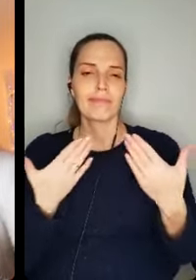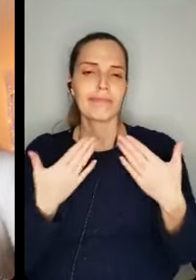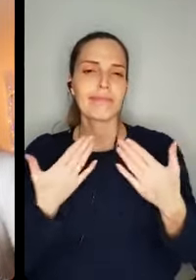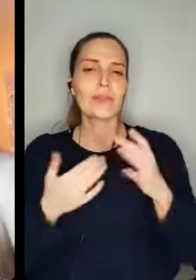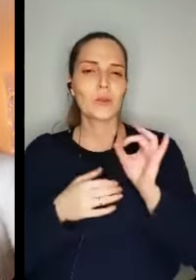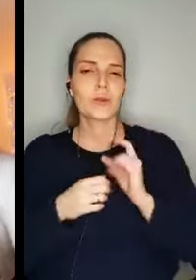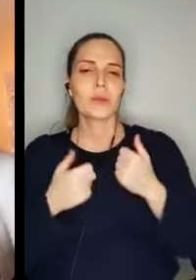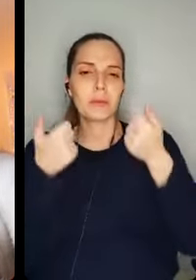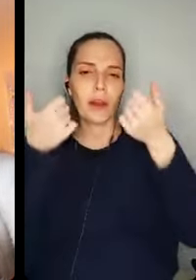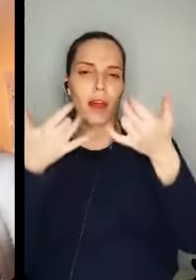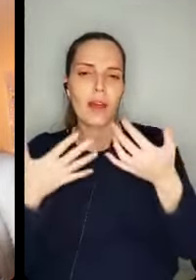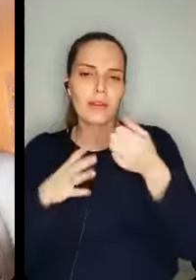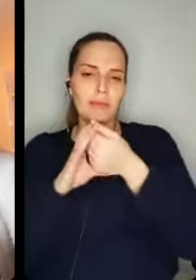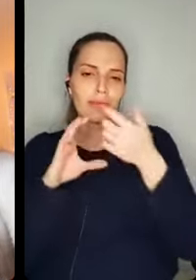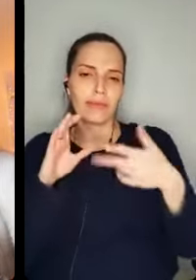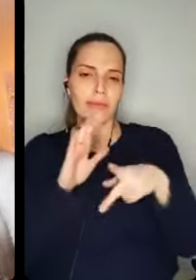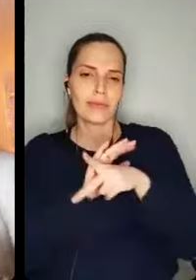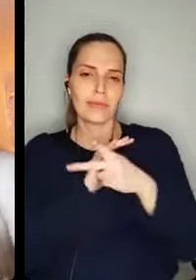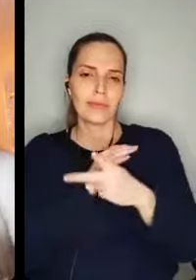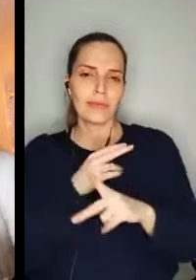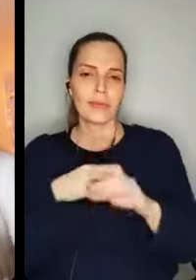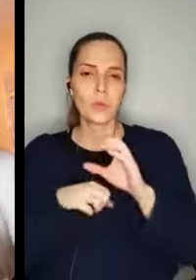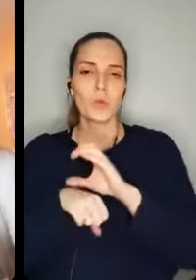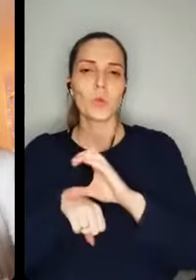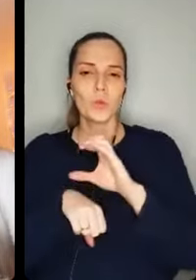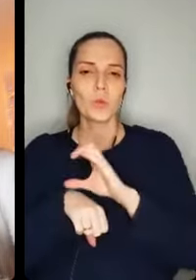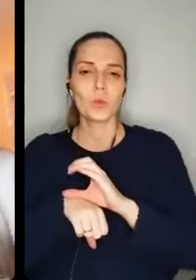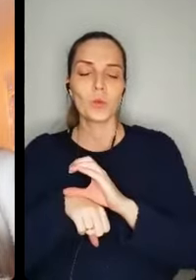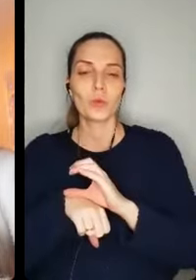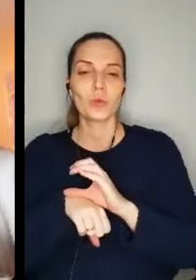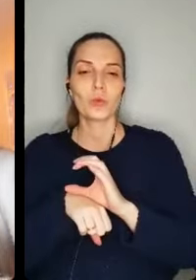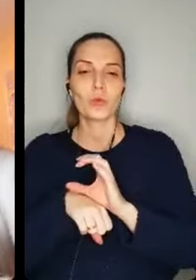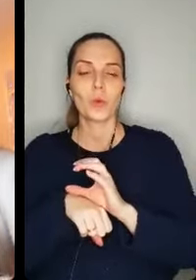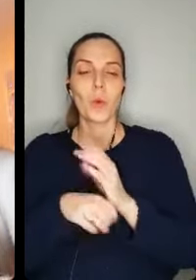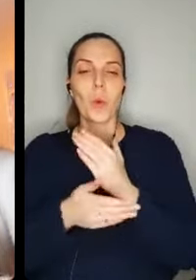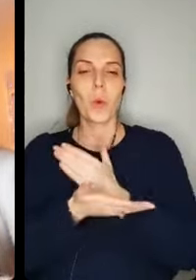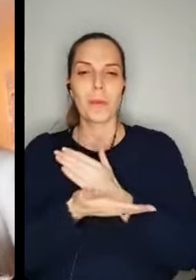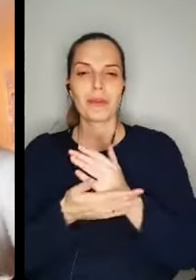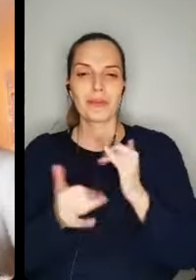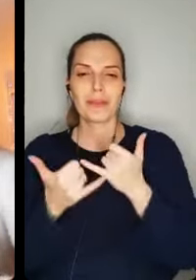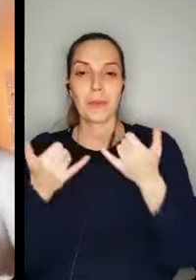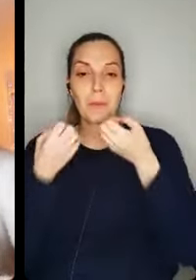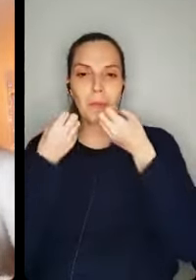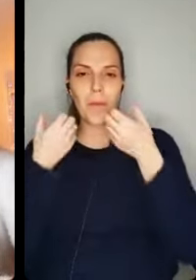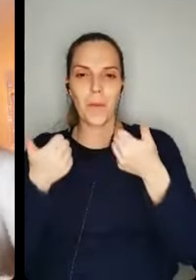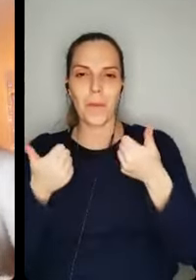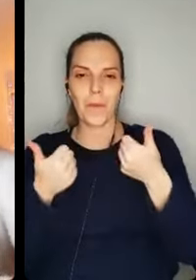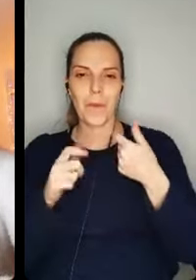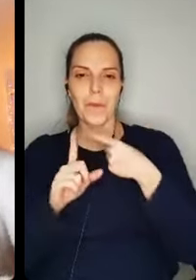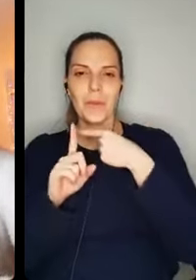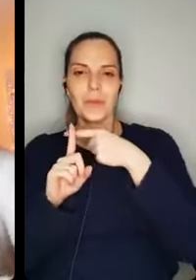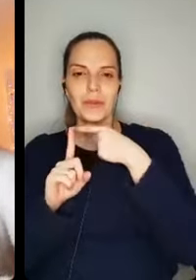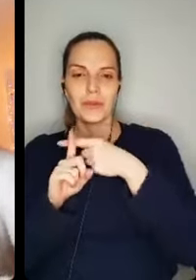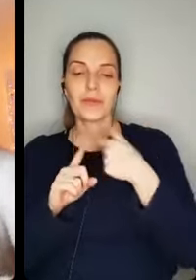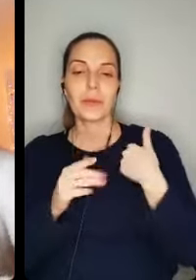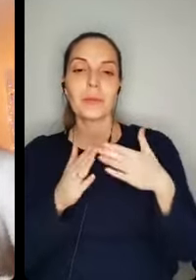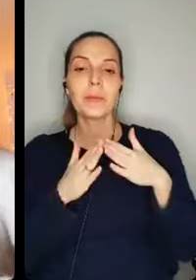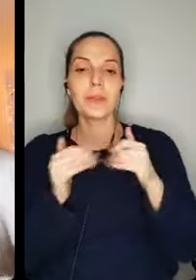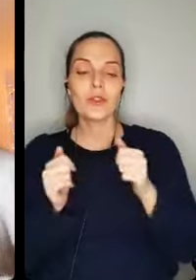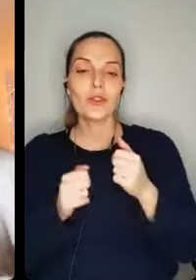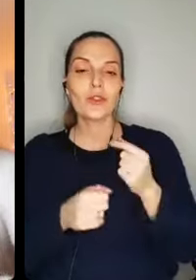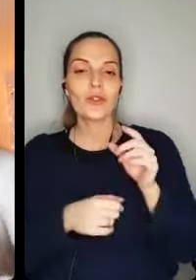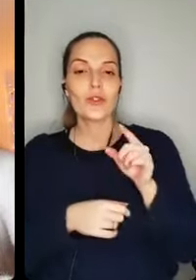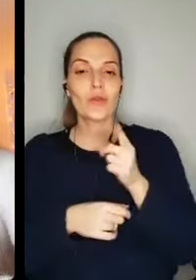Então, para começar assim, bem alto astral, bem energia lá em cima, queria pedir para vocês Qual, assim, o que vocês consideram como sendo o maior